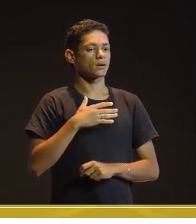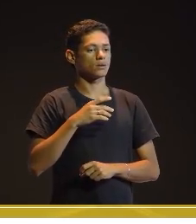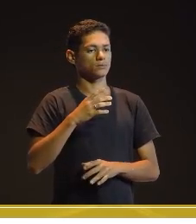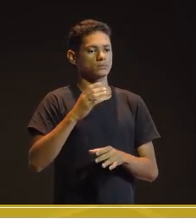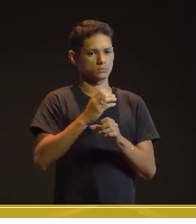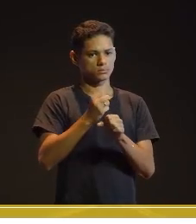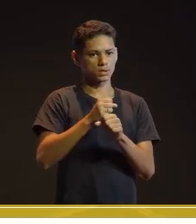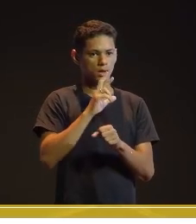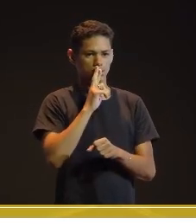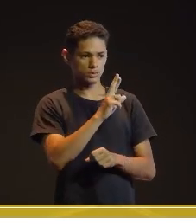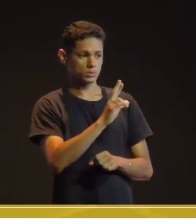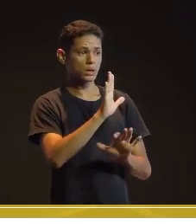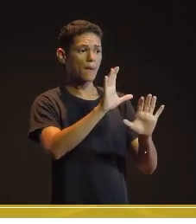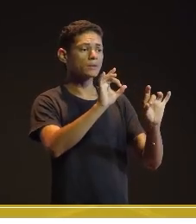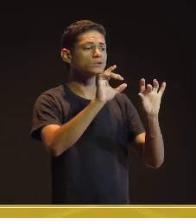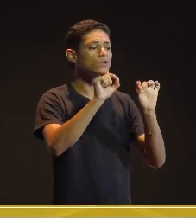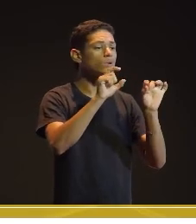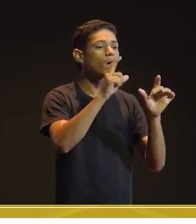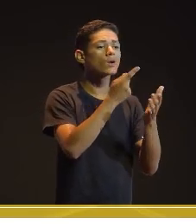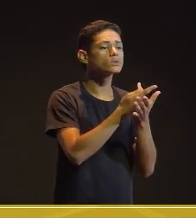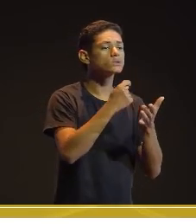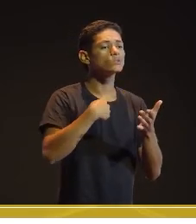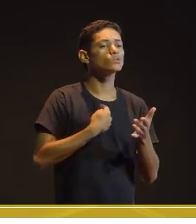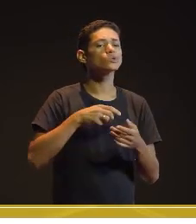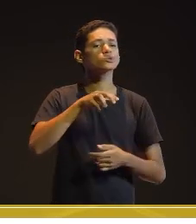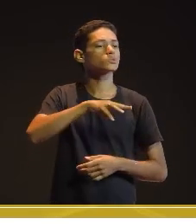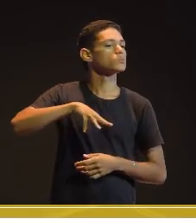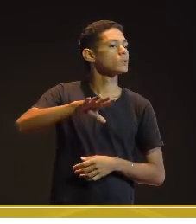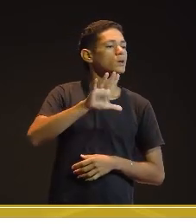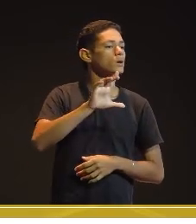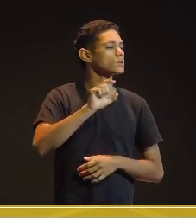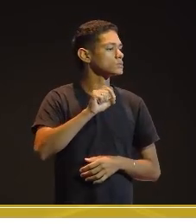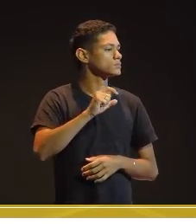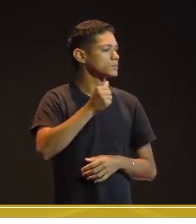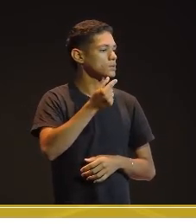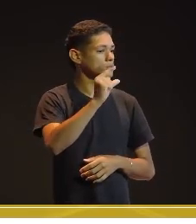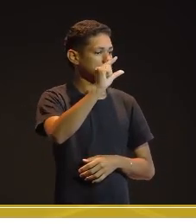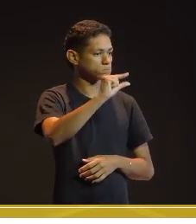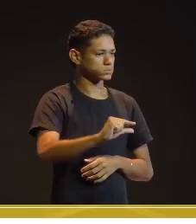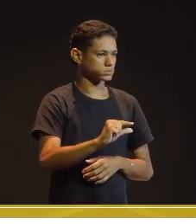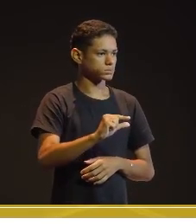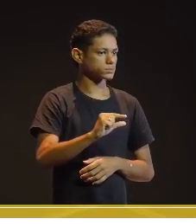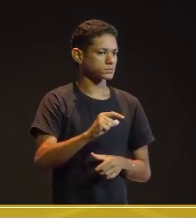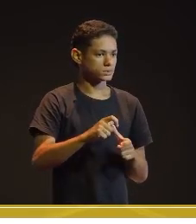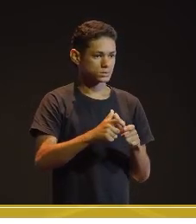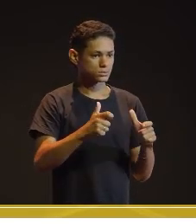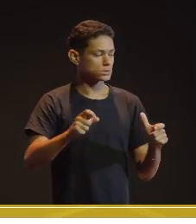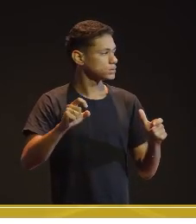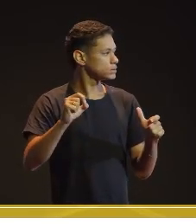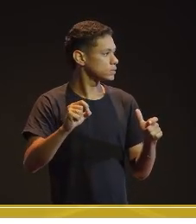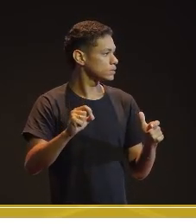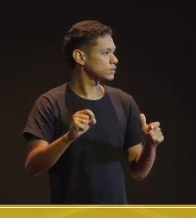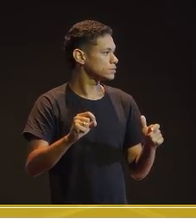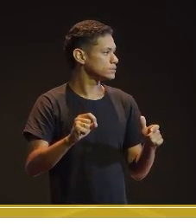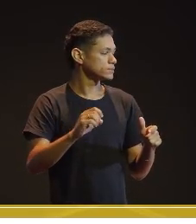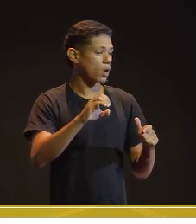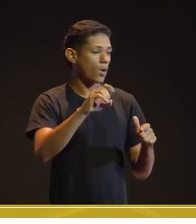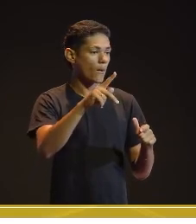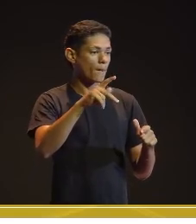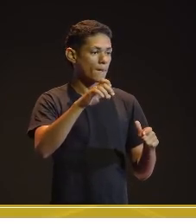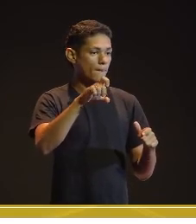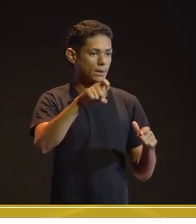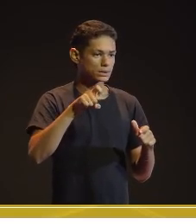equação. Tá? Só que o que tem acontecido no nosso mercado? Redução do CAPEX aumenta o